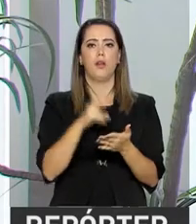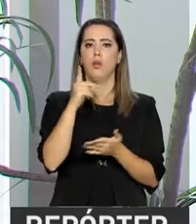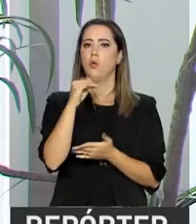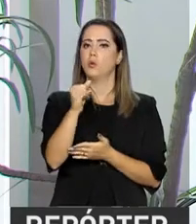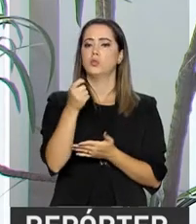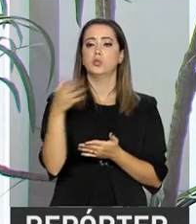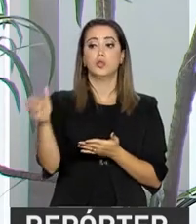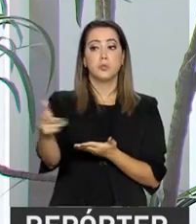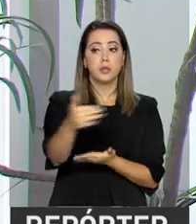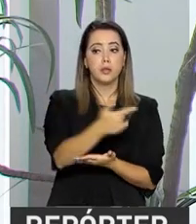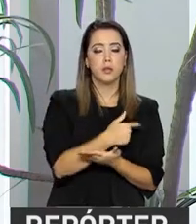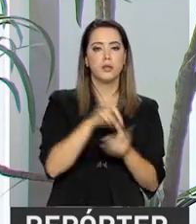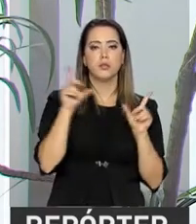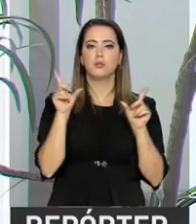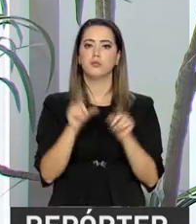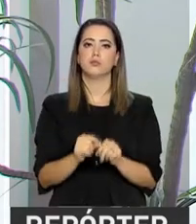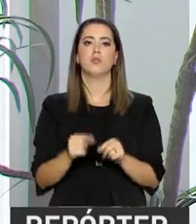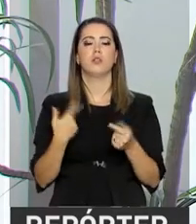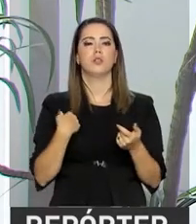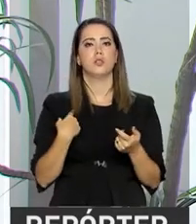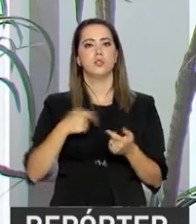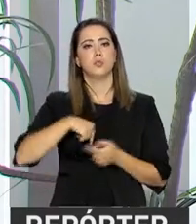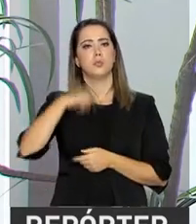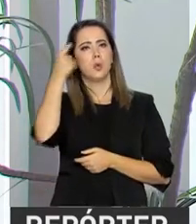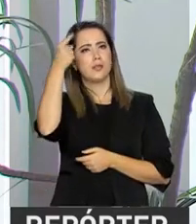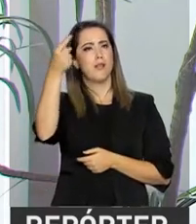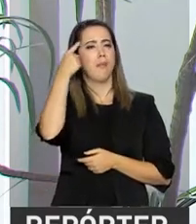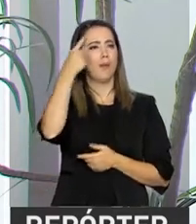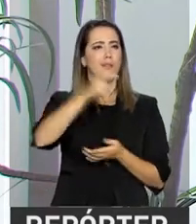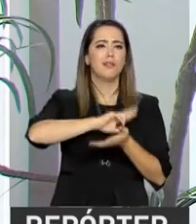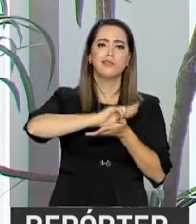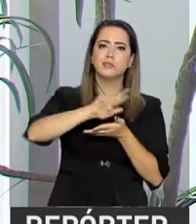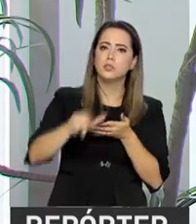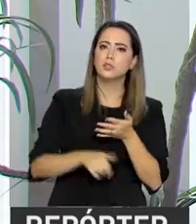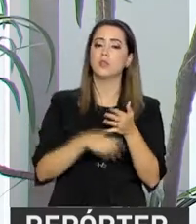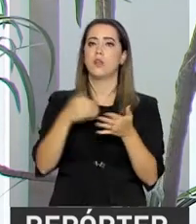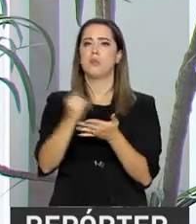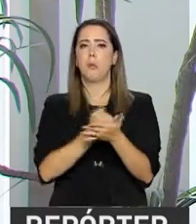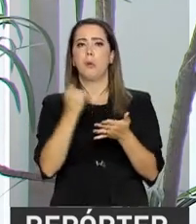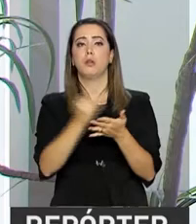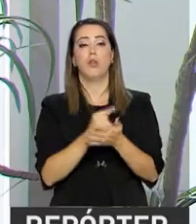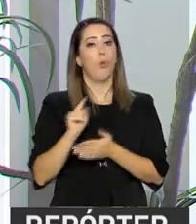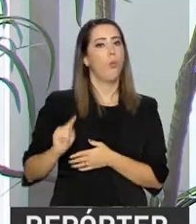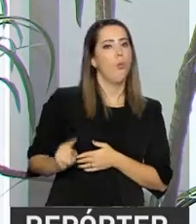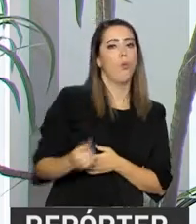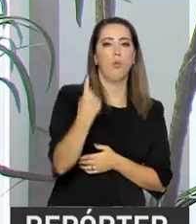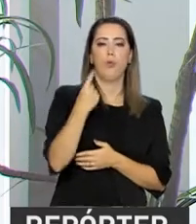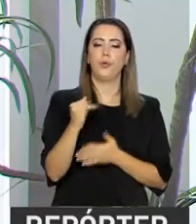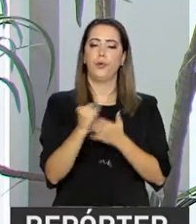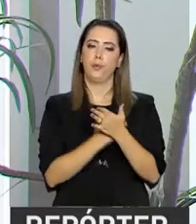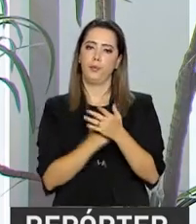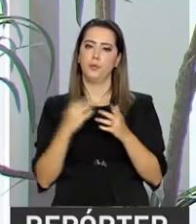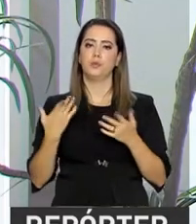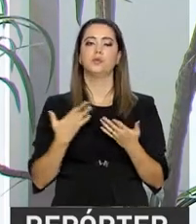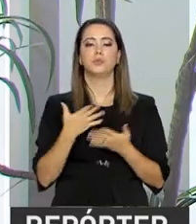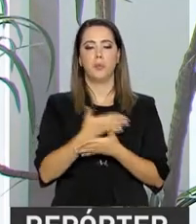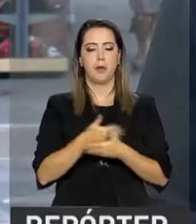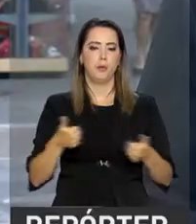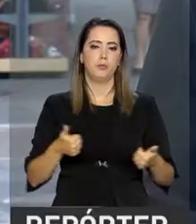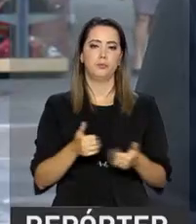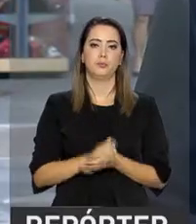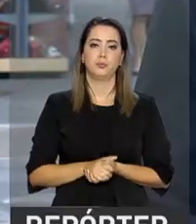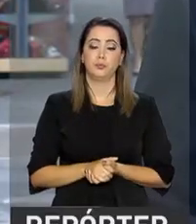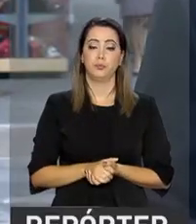e diminui as obrigações acessórias é um benefício para as empresas que geram emprego